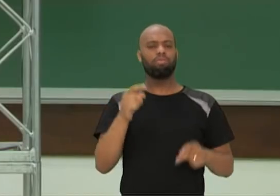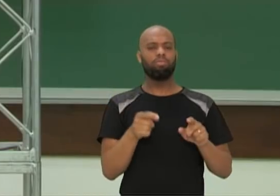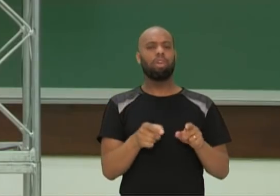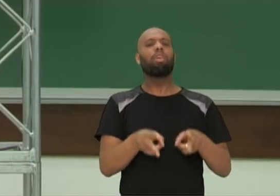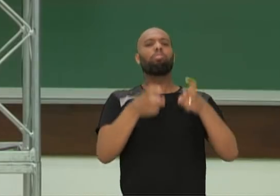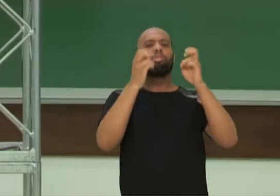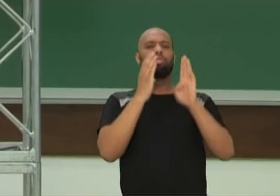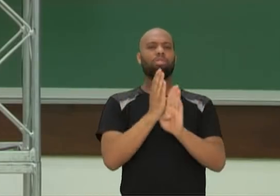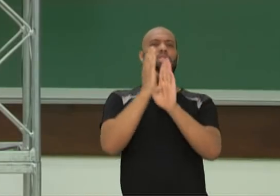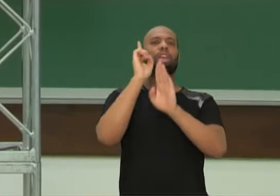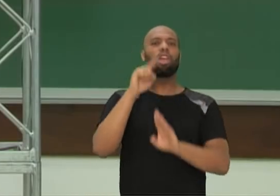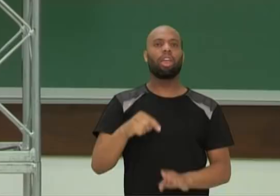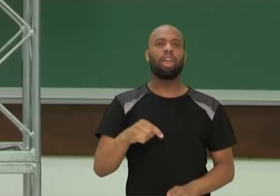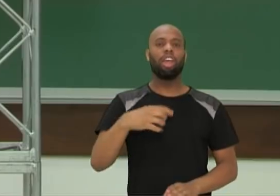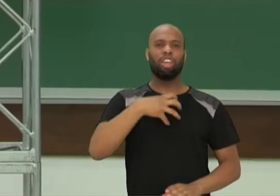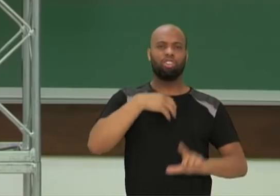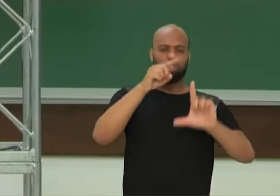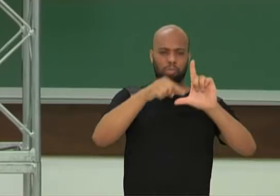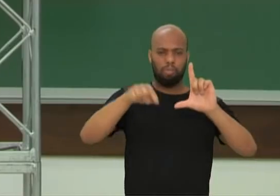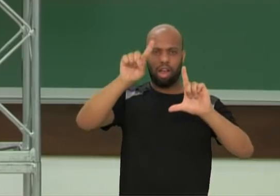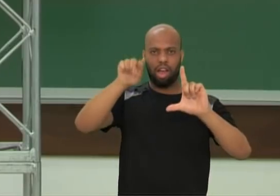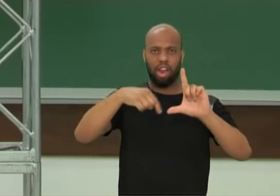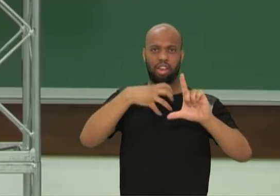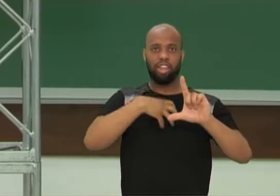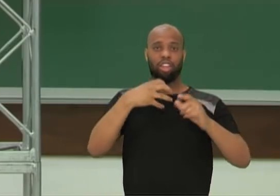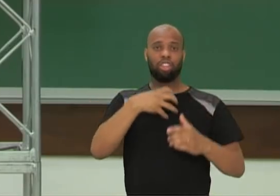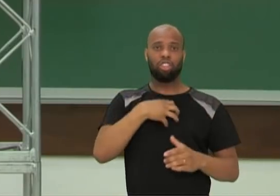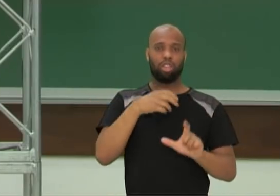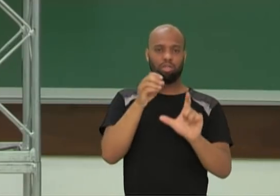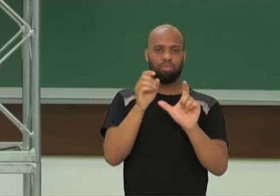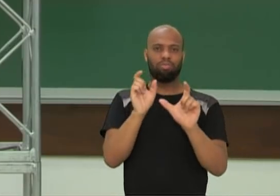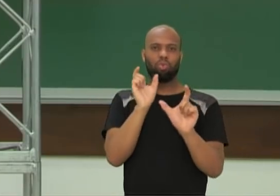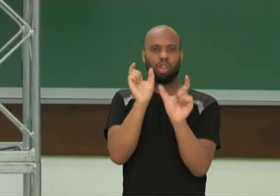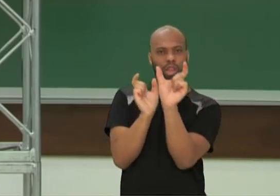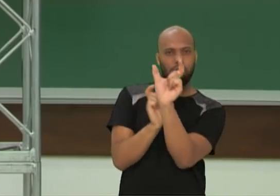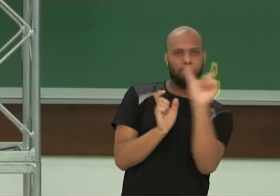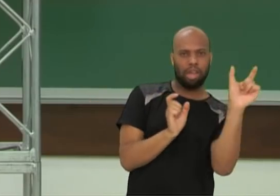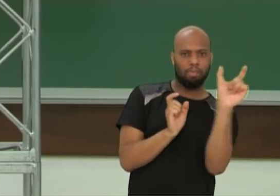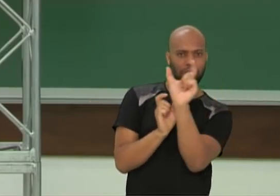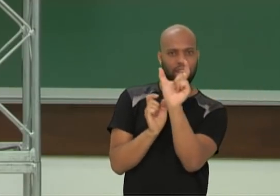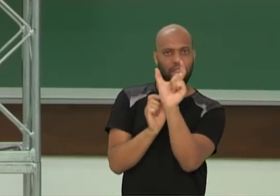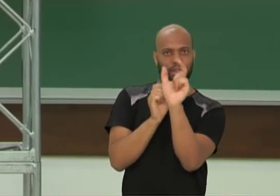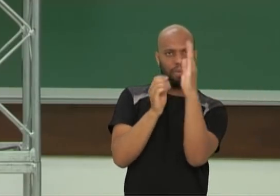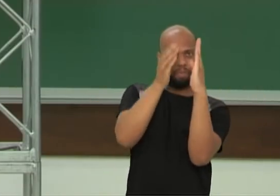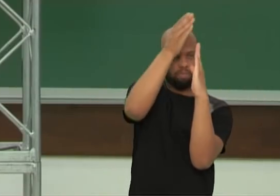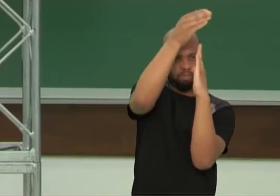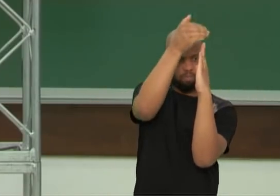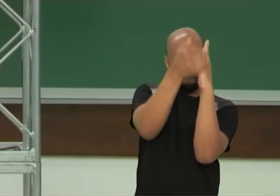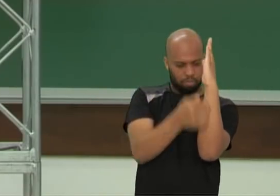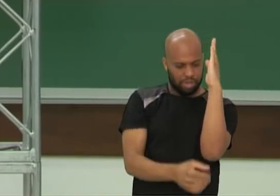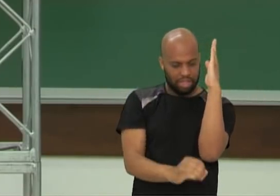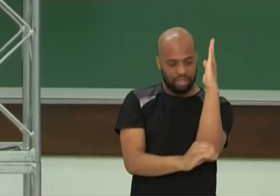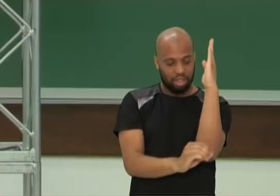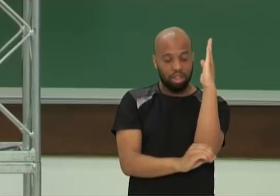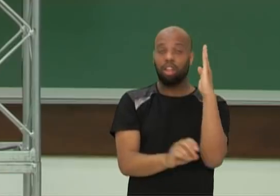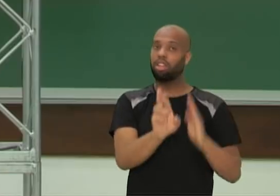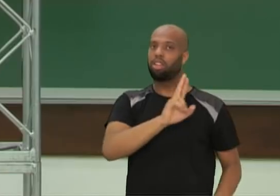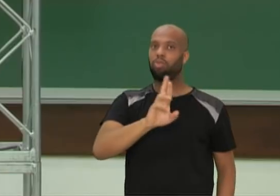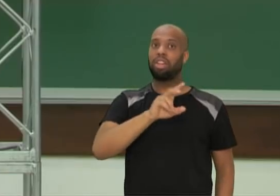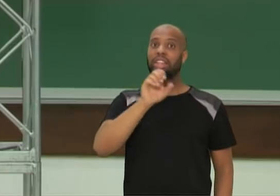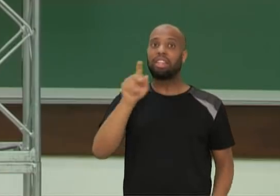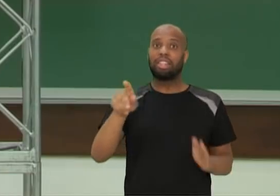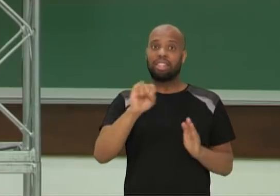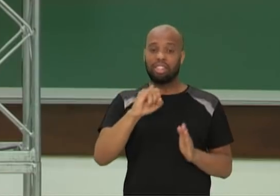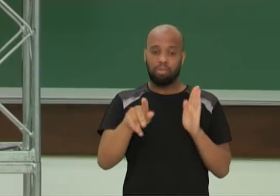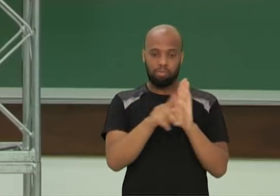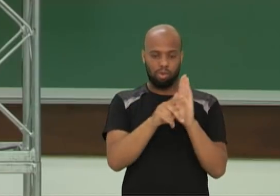de uma parábola que está com o centro transladado. Ele não está na origem, no 0, 0. Se tivesse na origem, eu não